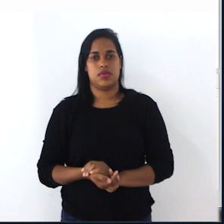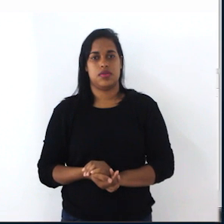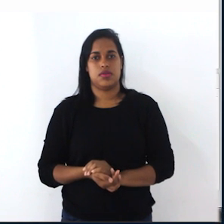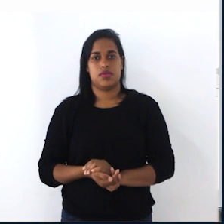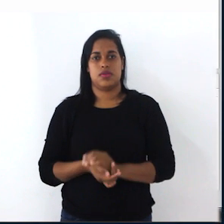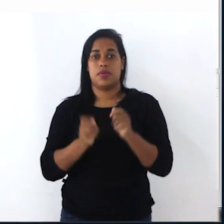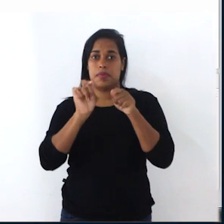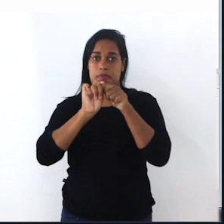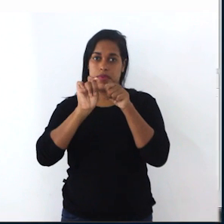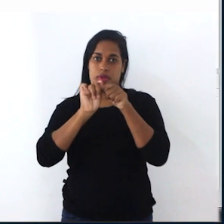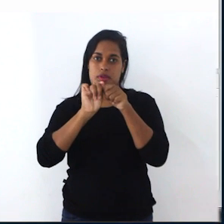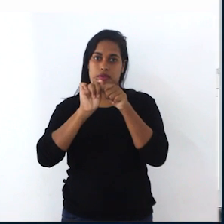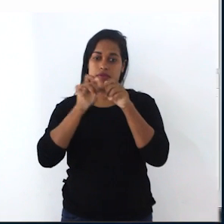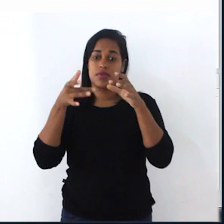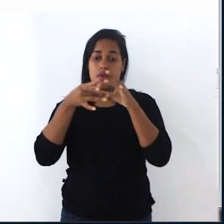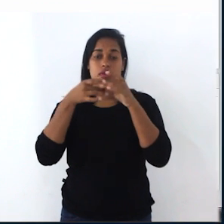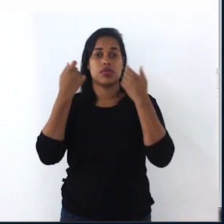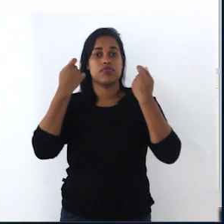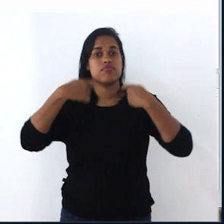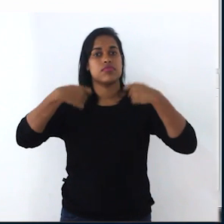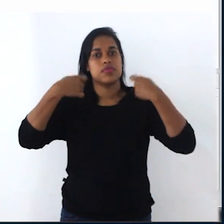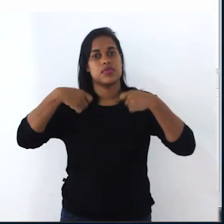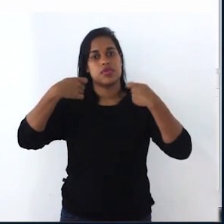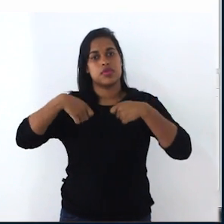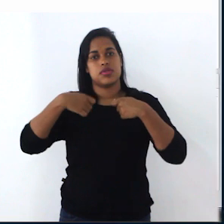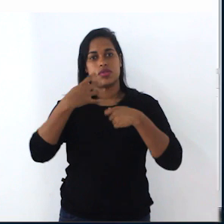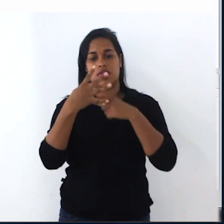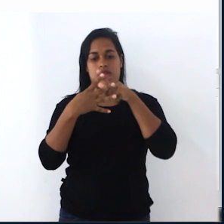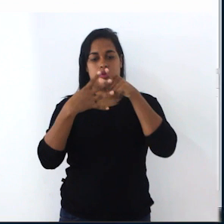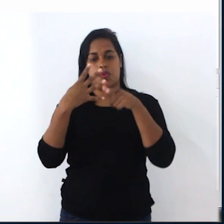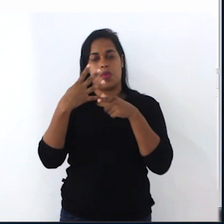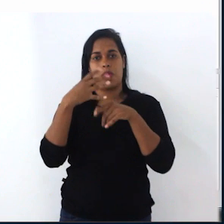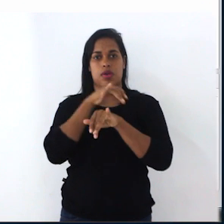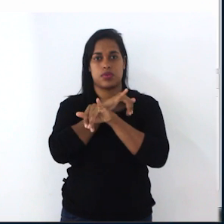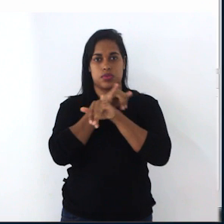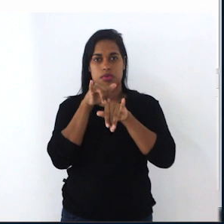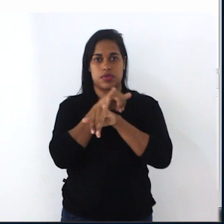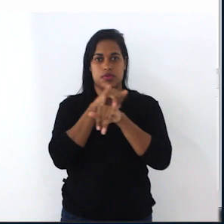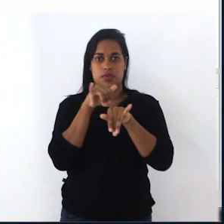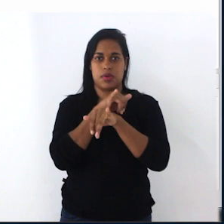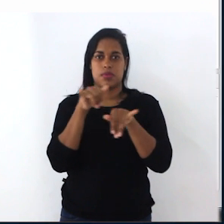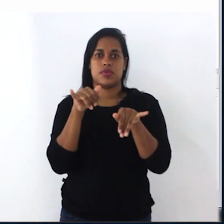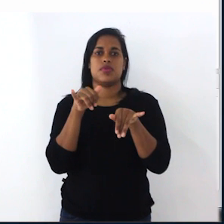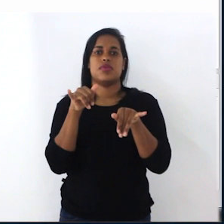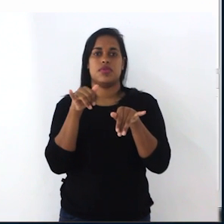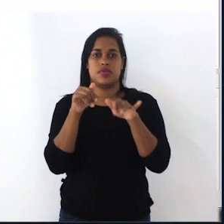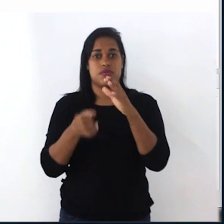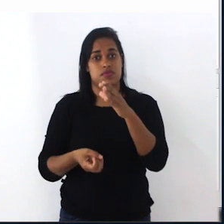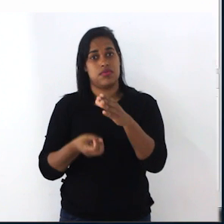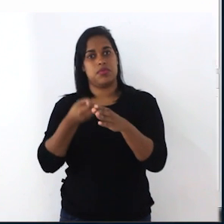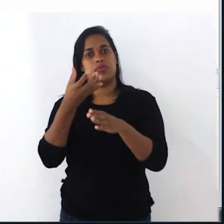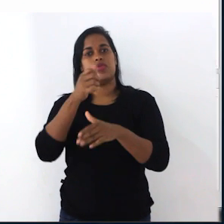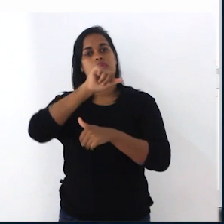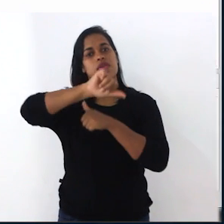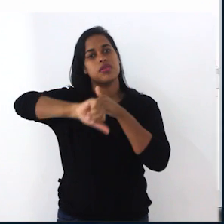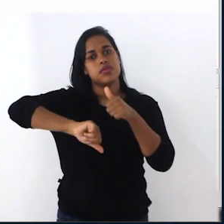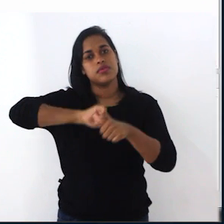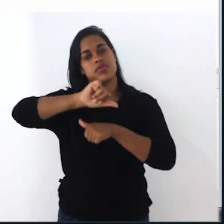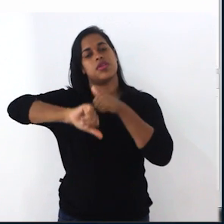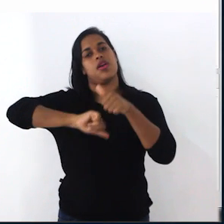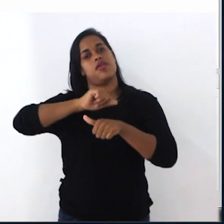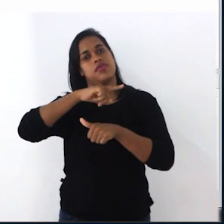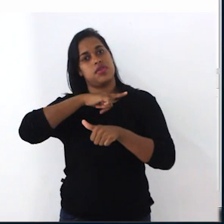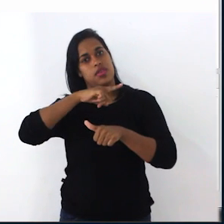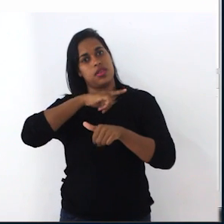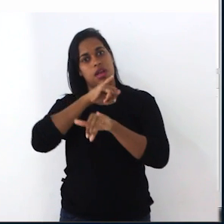Para fazer a conexão a gente precisa de 4 informações. Então vamos criar variáveis contendo essas